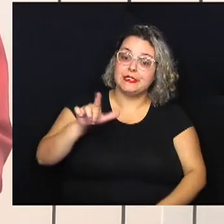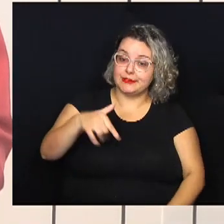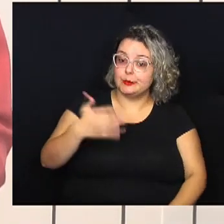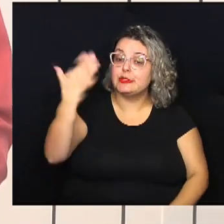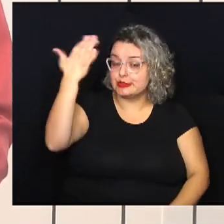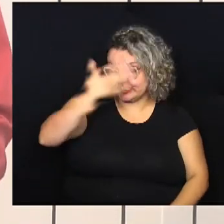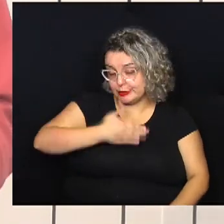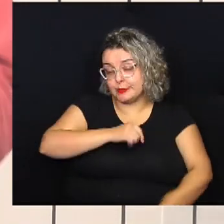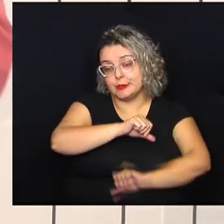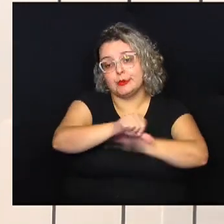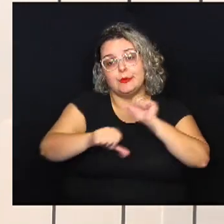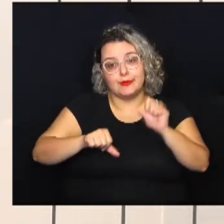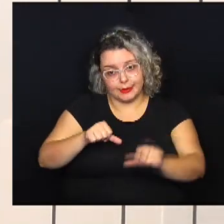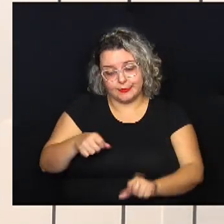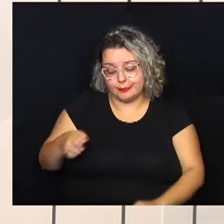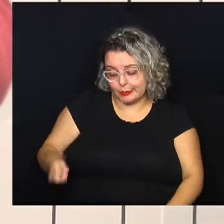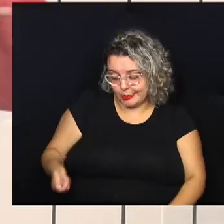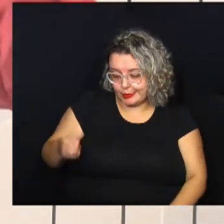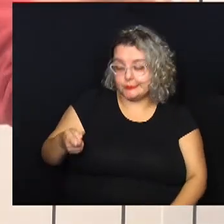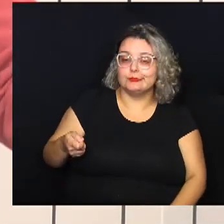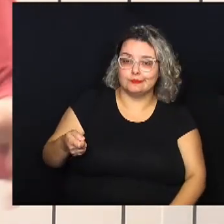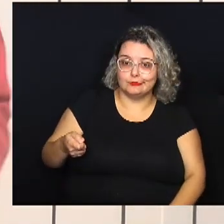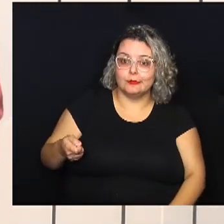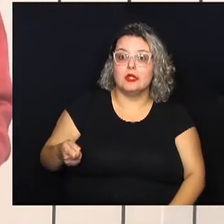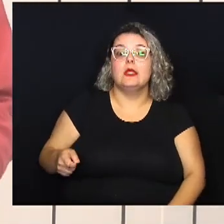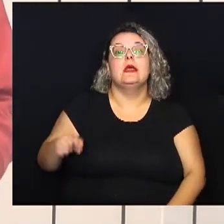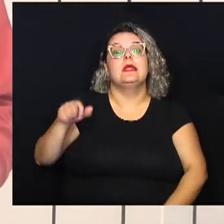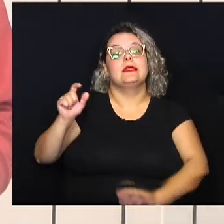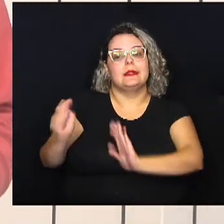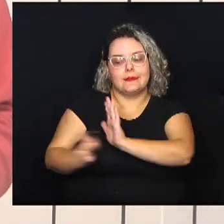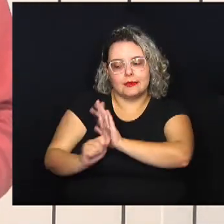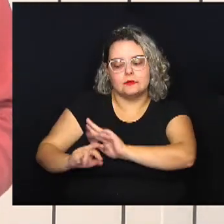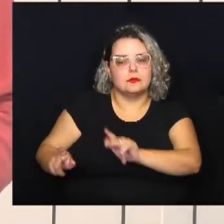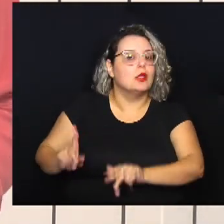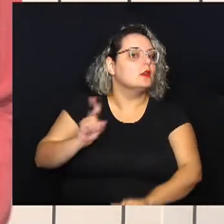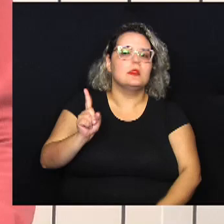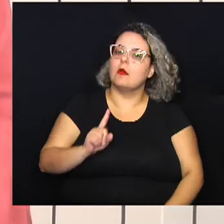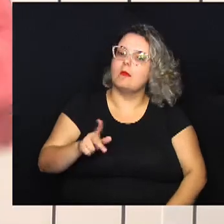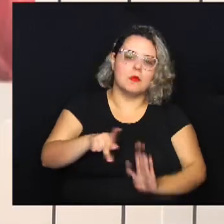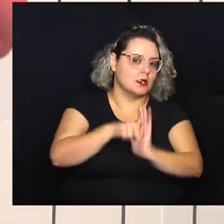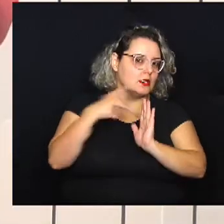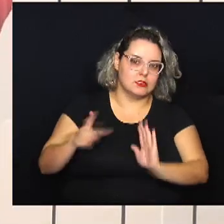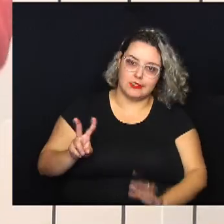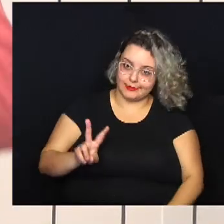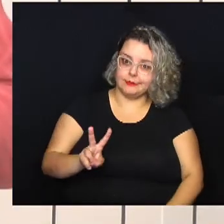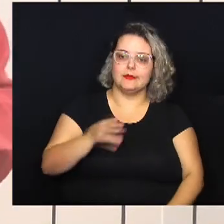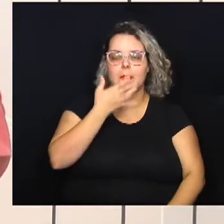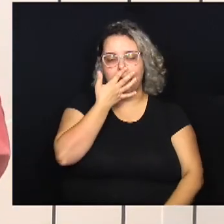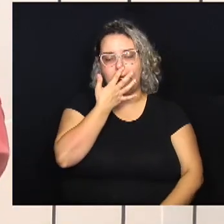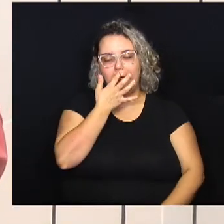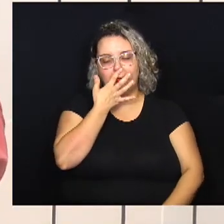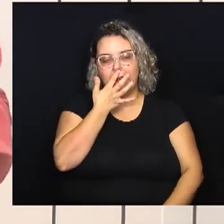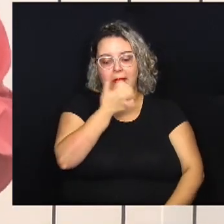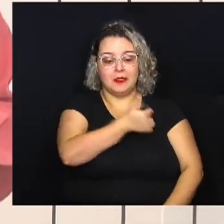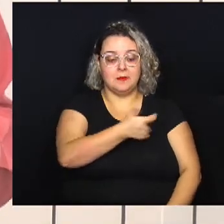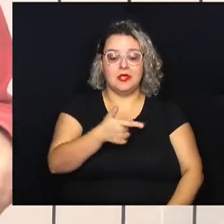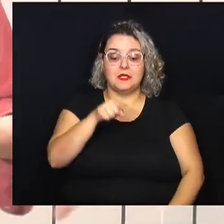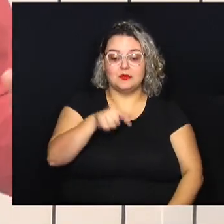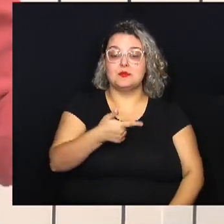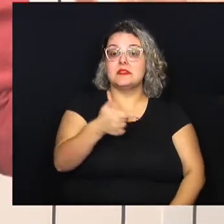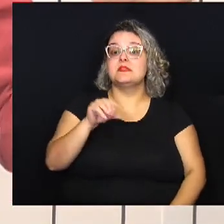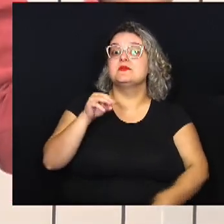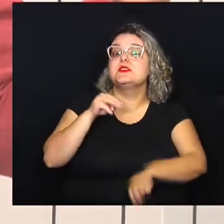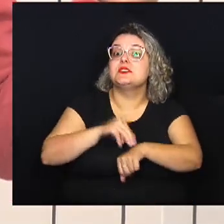a troca da bagagem que estava com as drogas que não eram das duas brasileiras. 12h mais 20